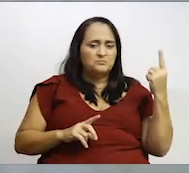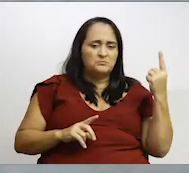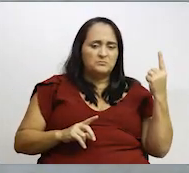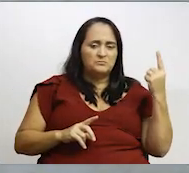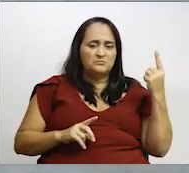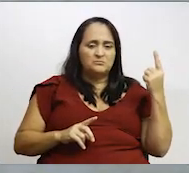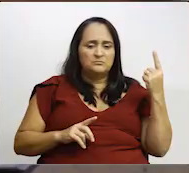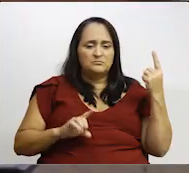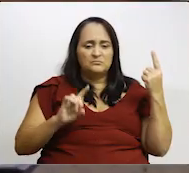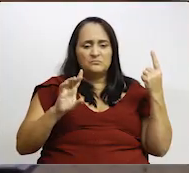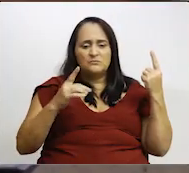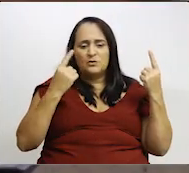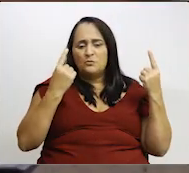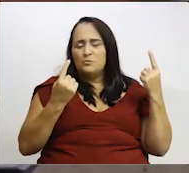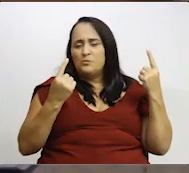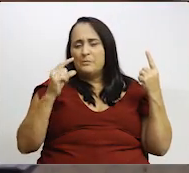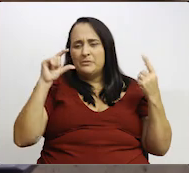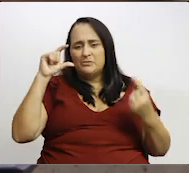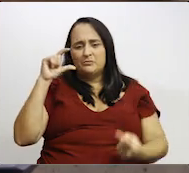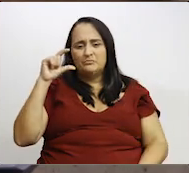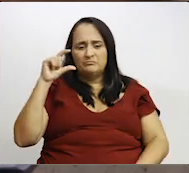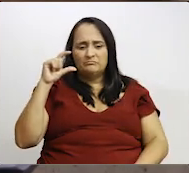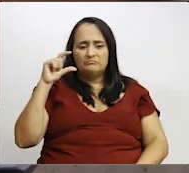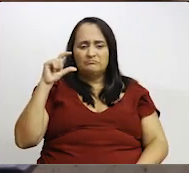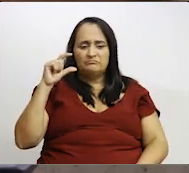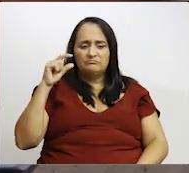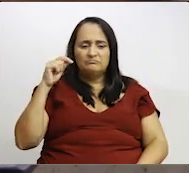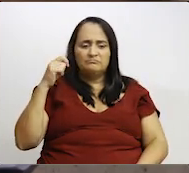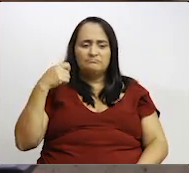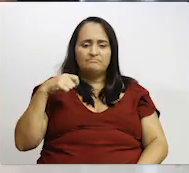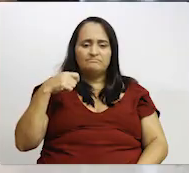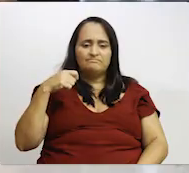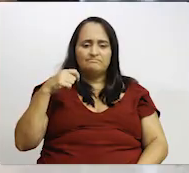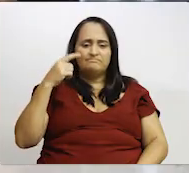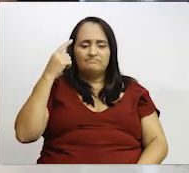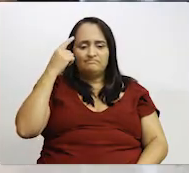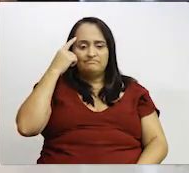2. Uma pessoa ficaria só com um sachê.